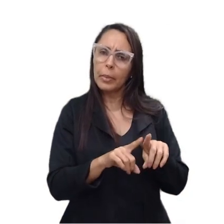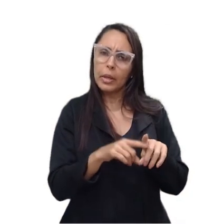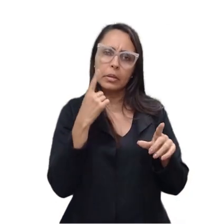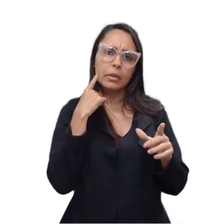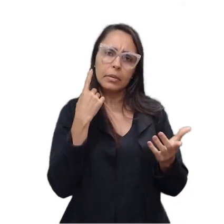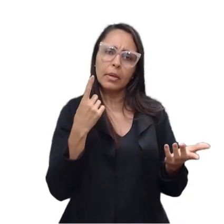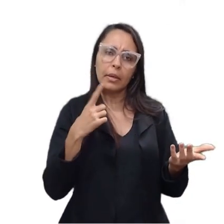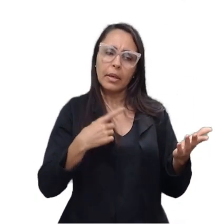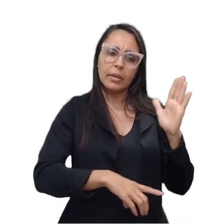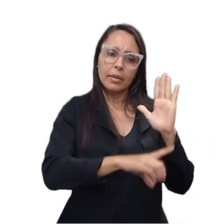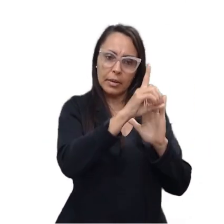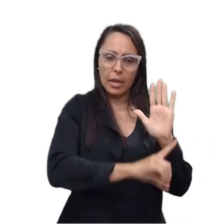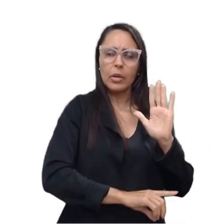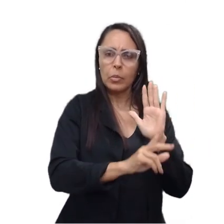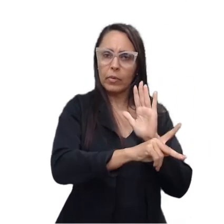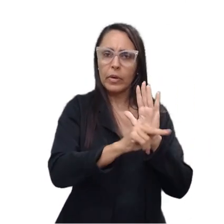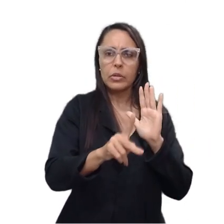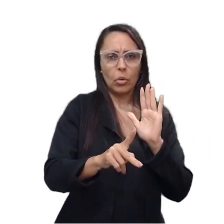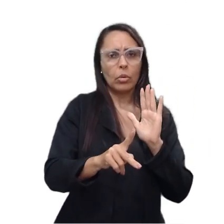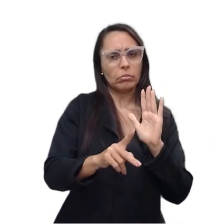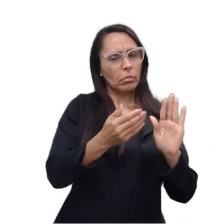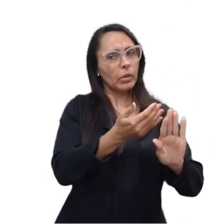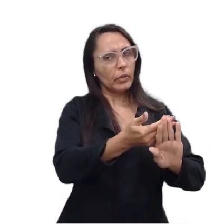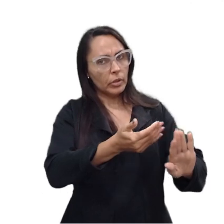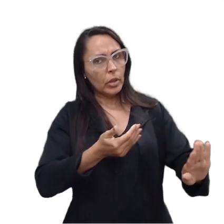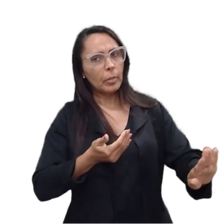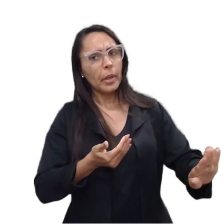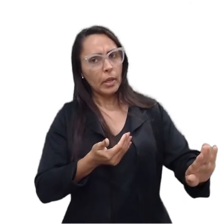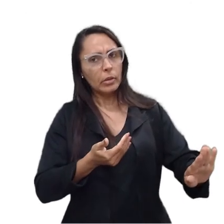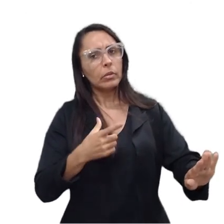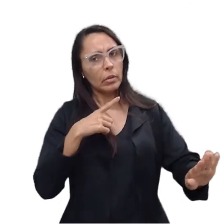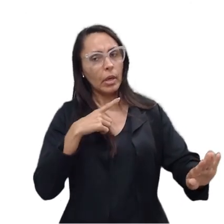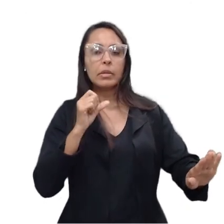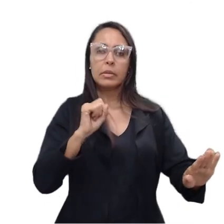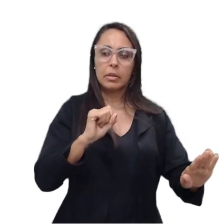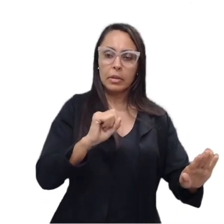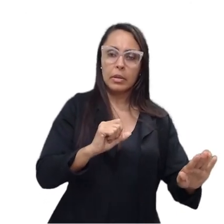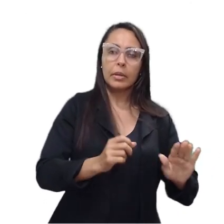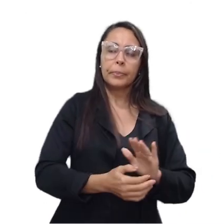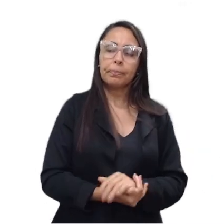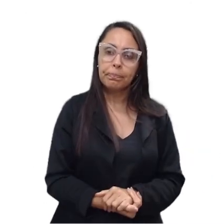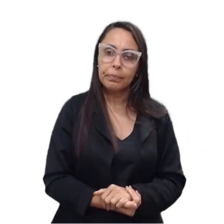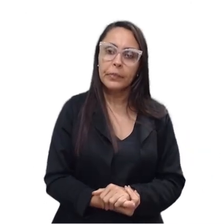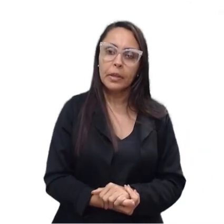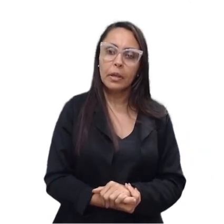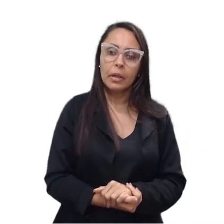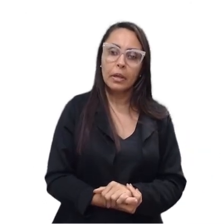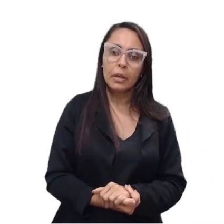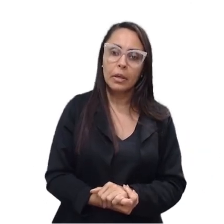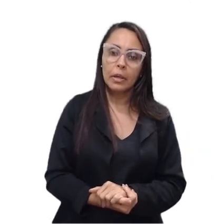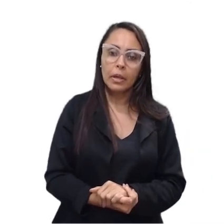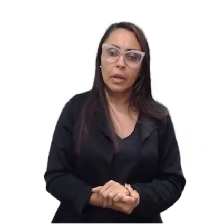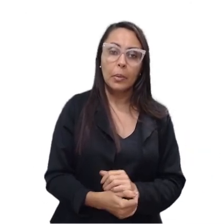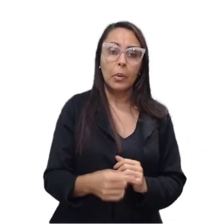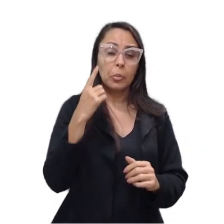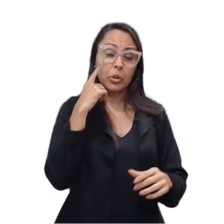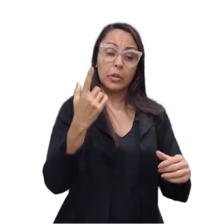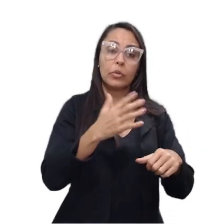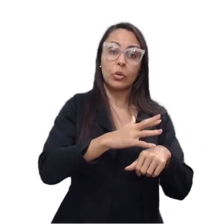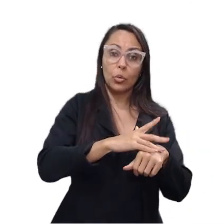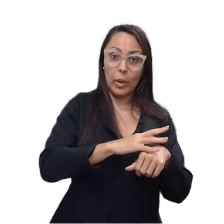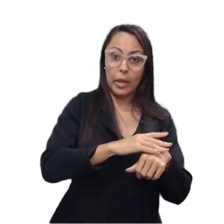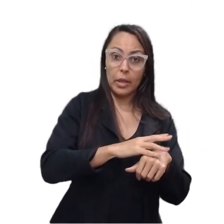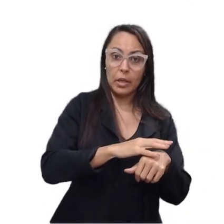tem direito a se afastar, né, por alguns motivos, E aí a gente tem por motivo de